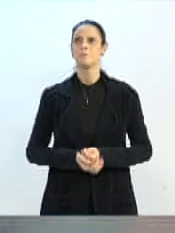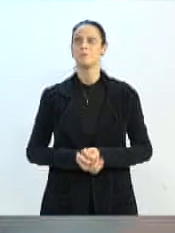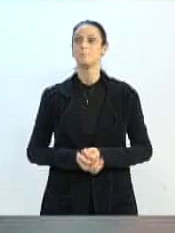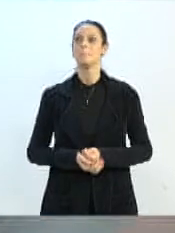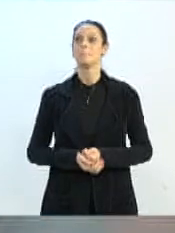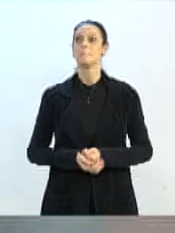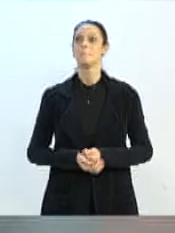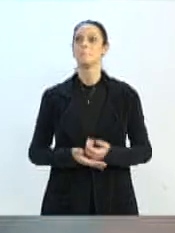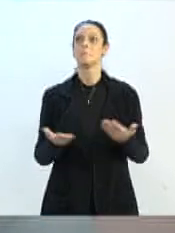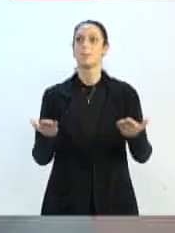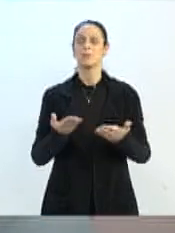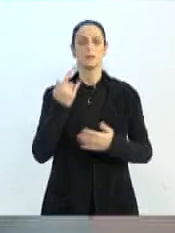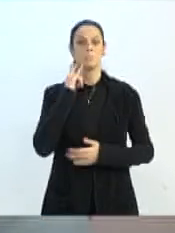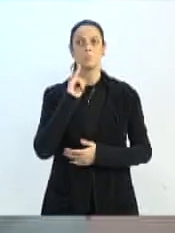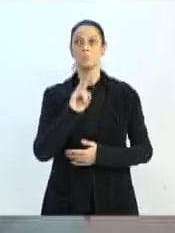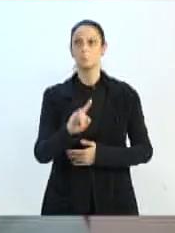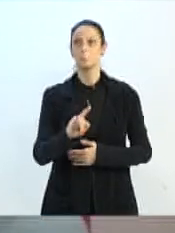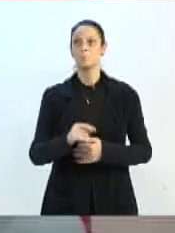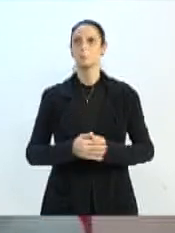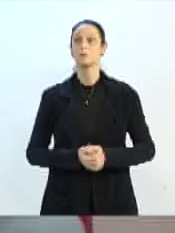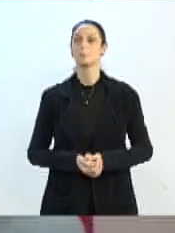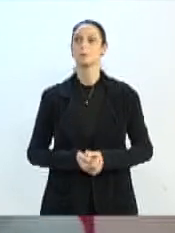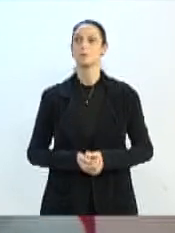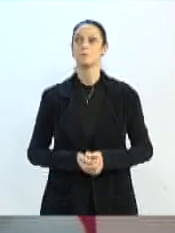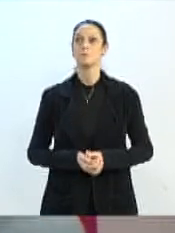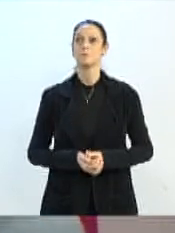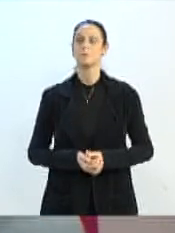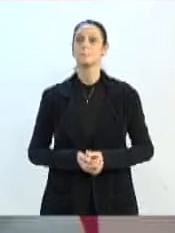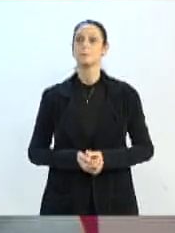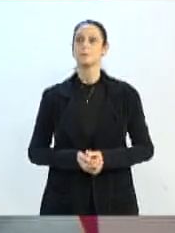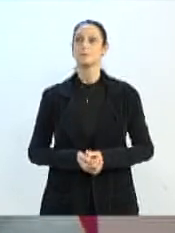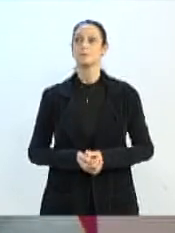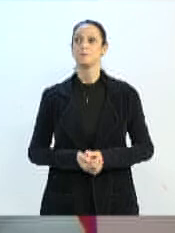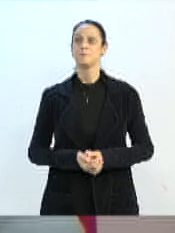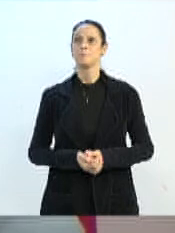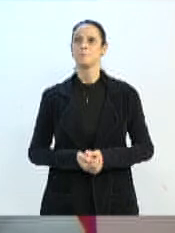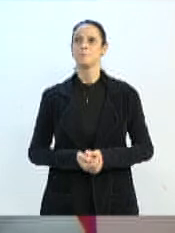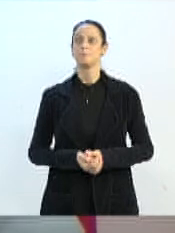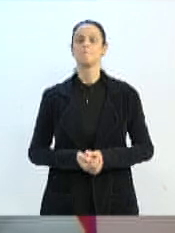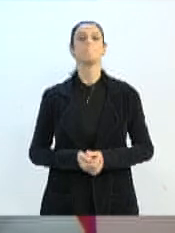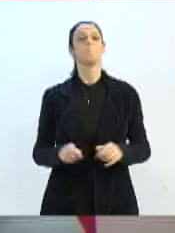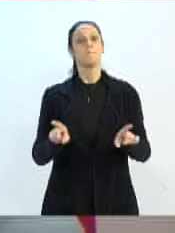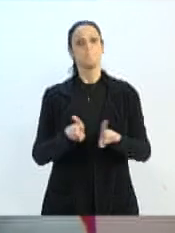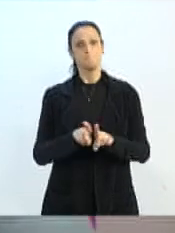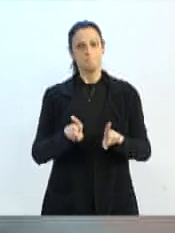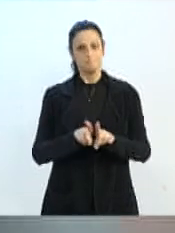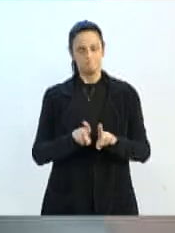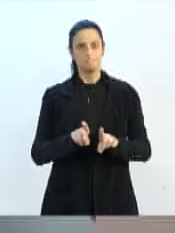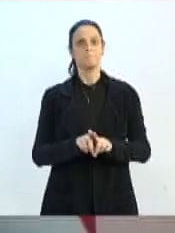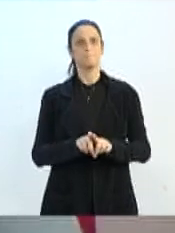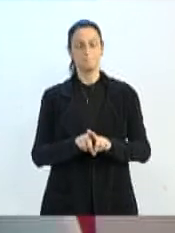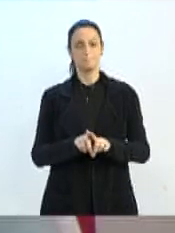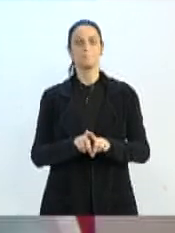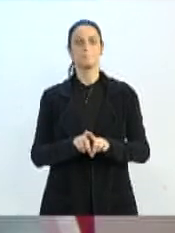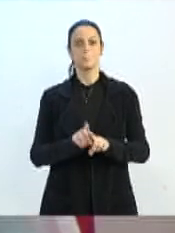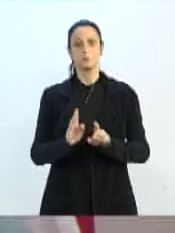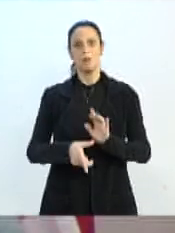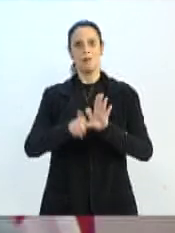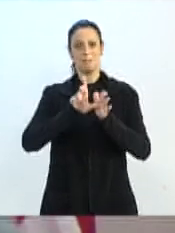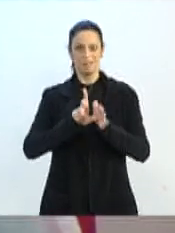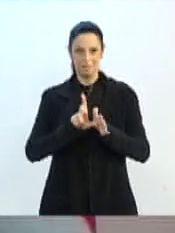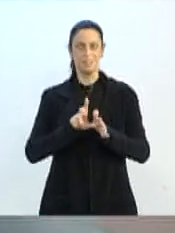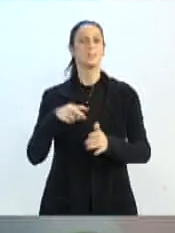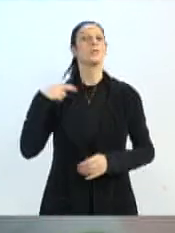E, por último, antes de colocar o telefone ainda do WhatsApp, eu gostaria também de colocar, até como foi falado aqui nas palavras